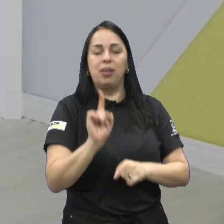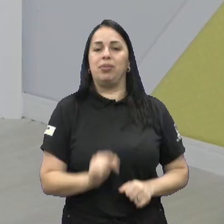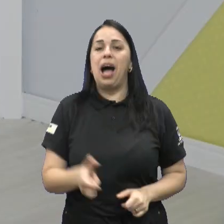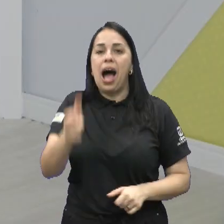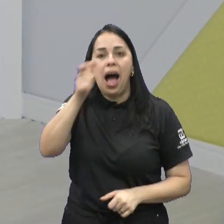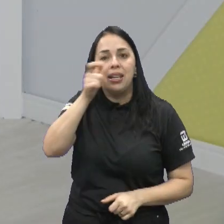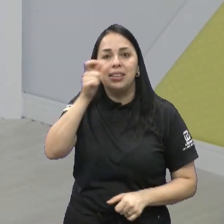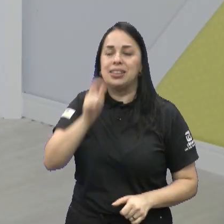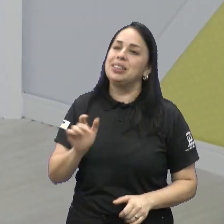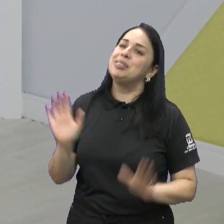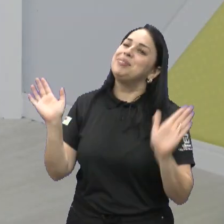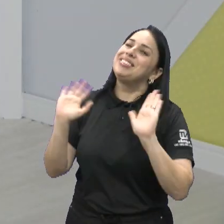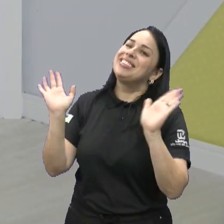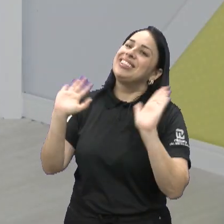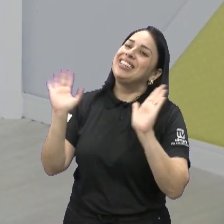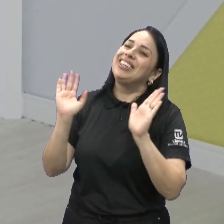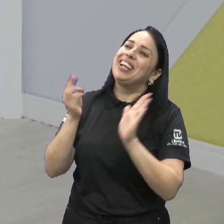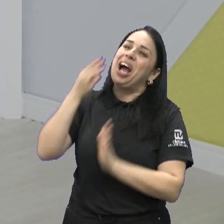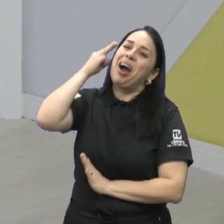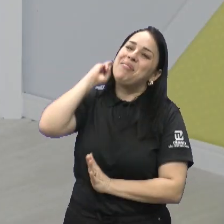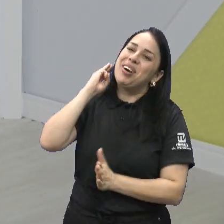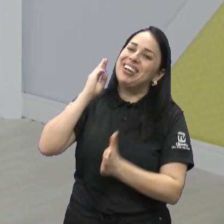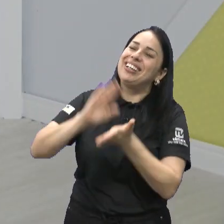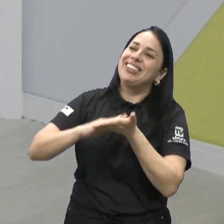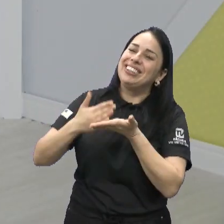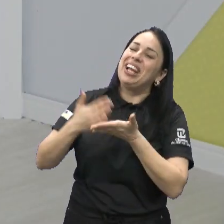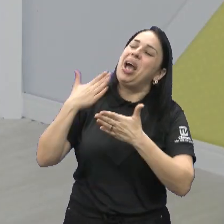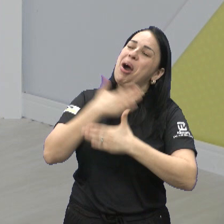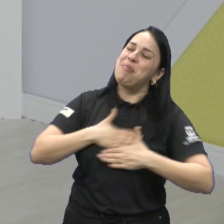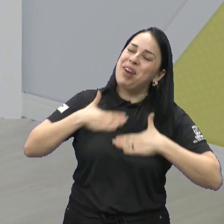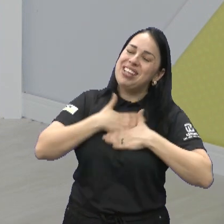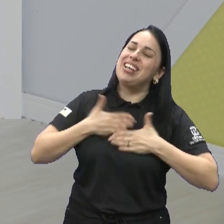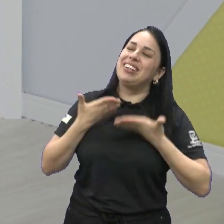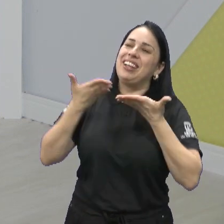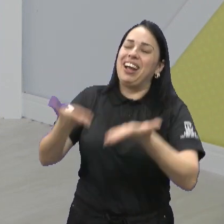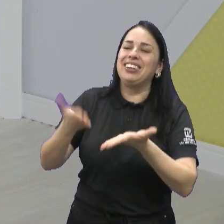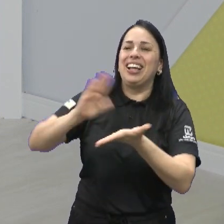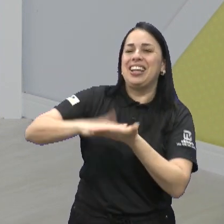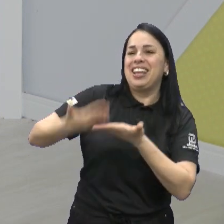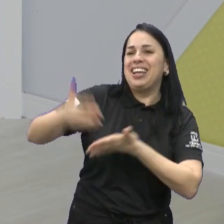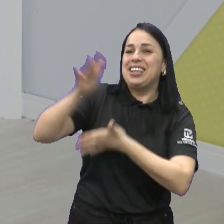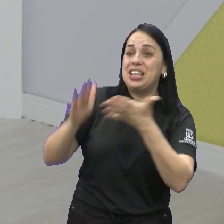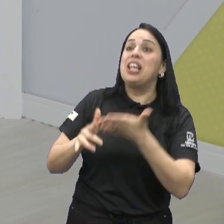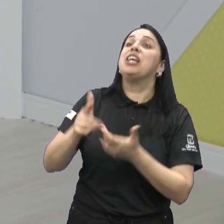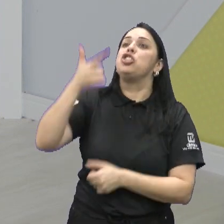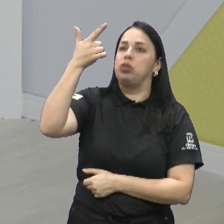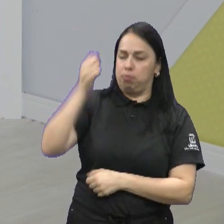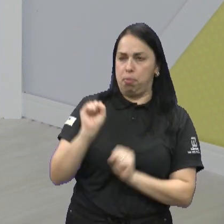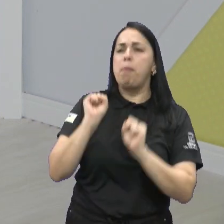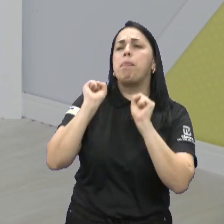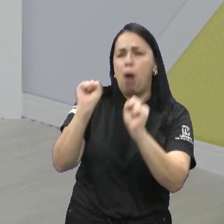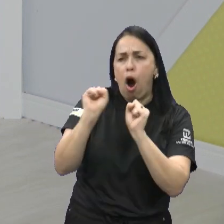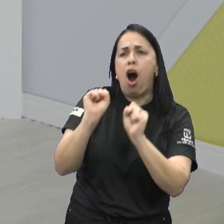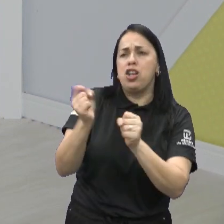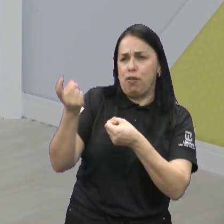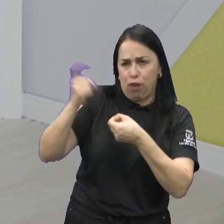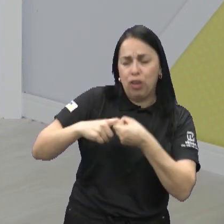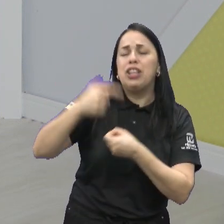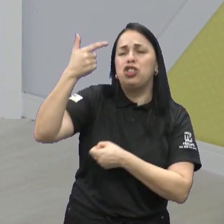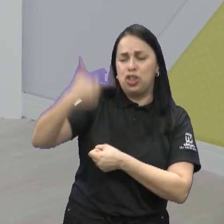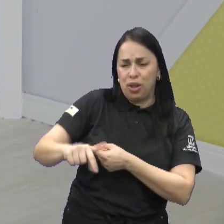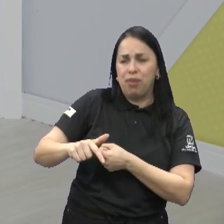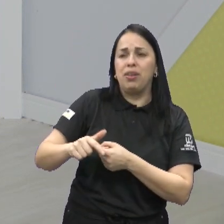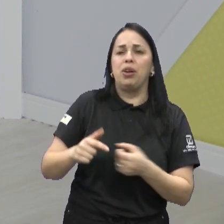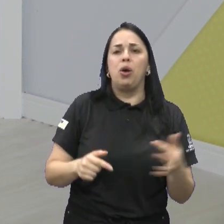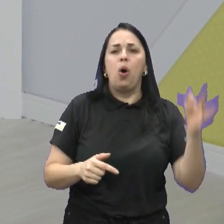com a gente. Mairix, a nossa Mayra Gonçalves, prazer te receber mais uma vez aqui no Hora do Esporte. Volte sempre. Luizão hoje